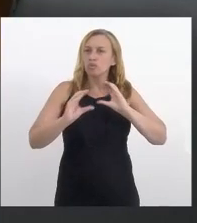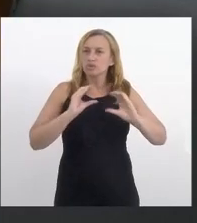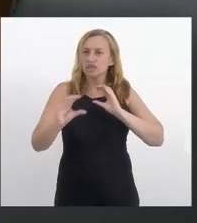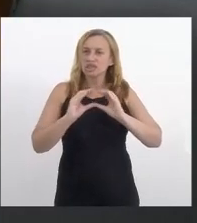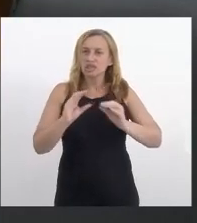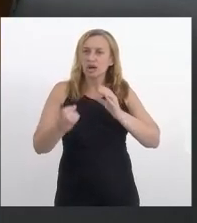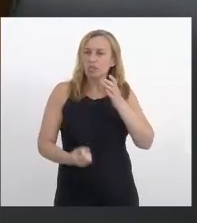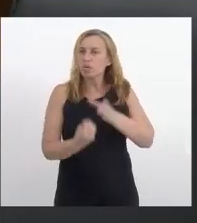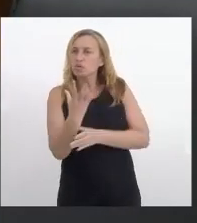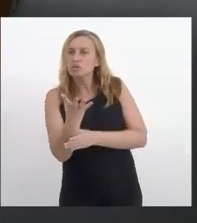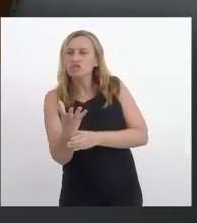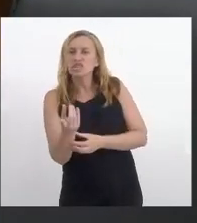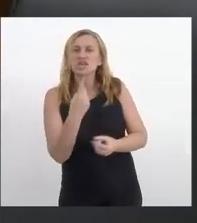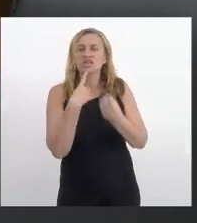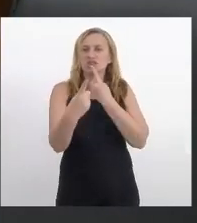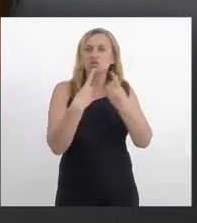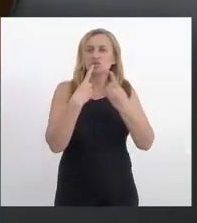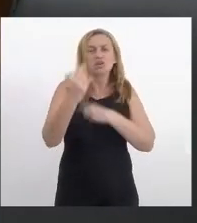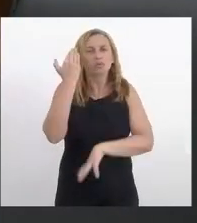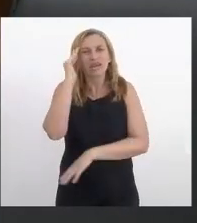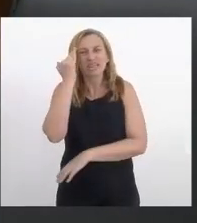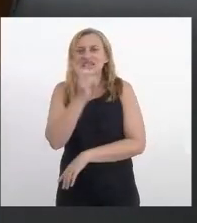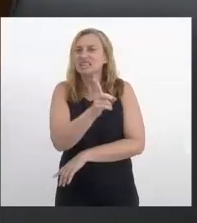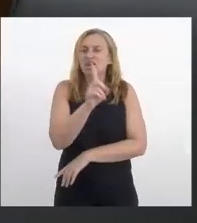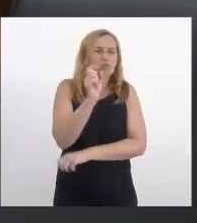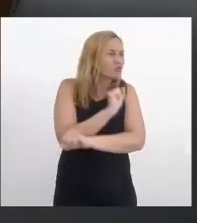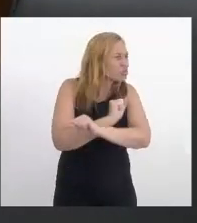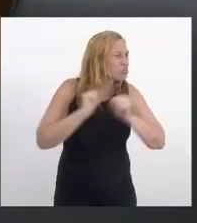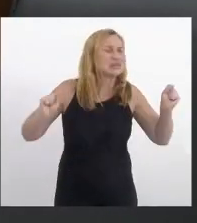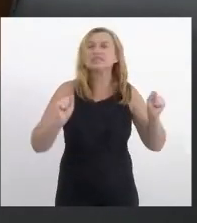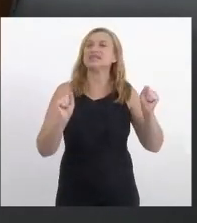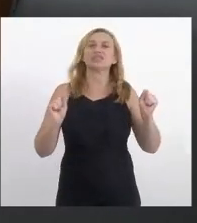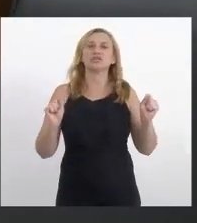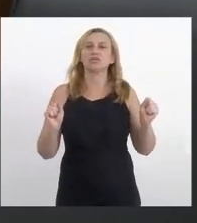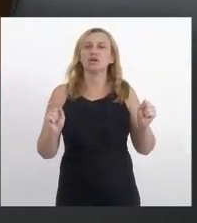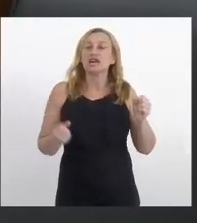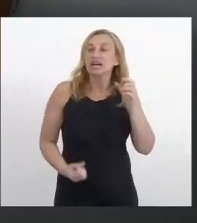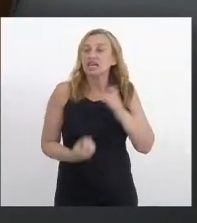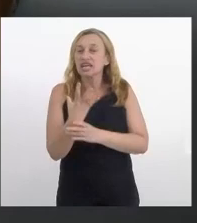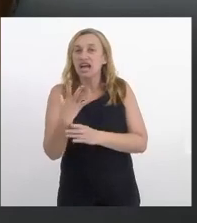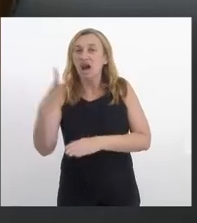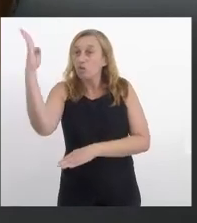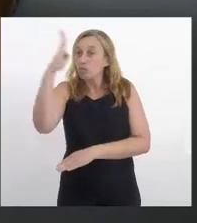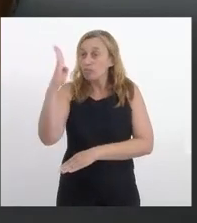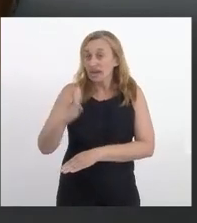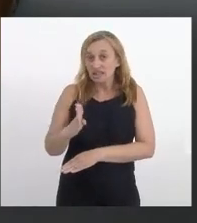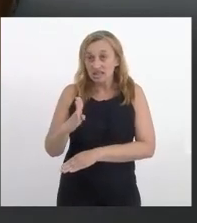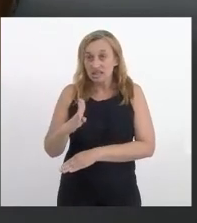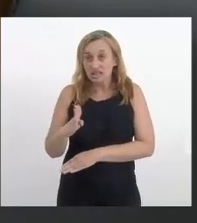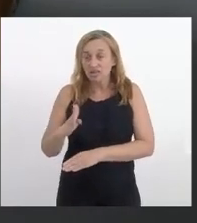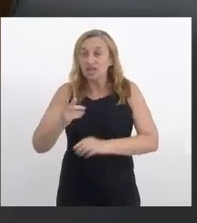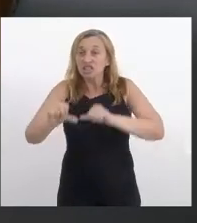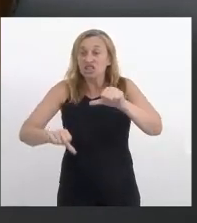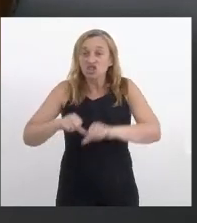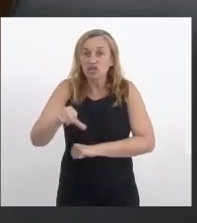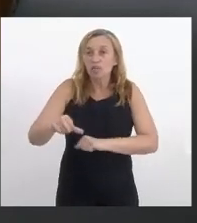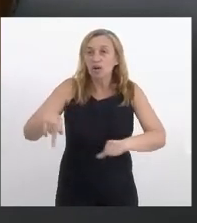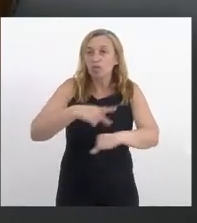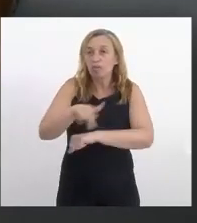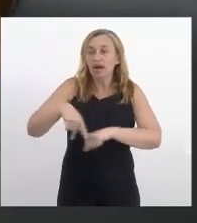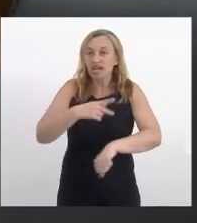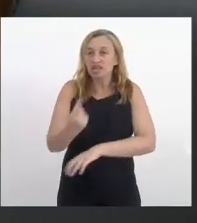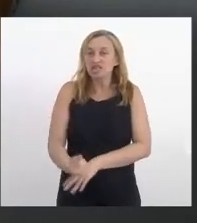esse debate, para entender que não é possível construir um Brasil, transformar esse país numa